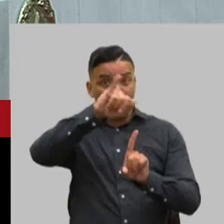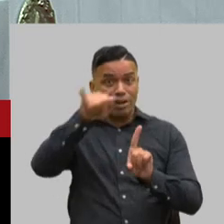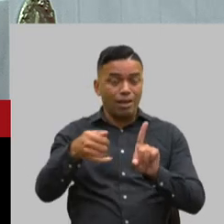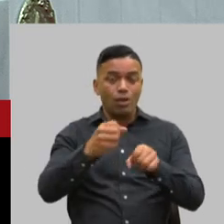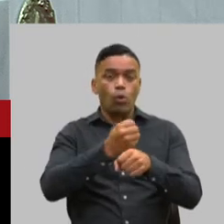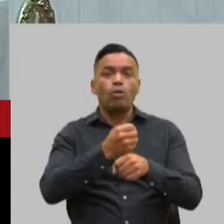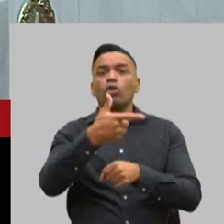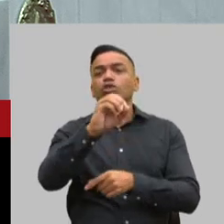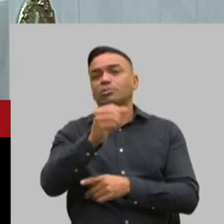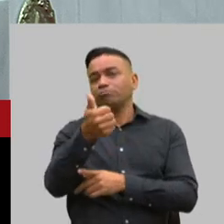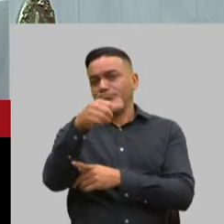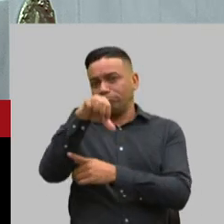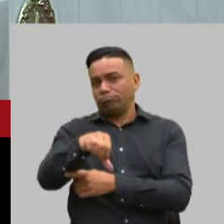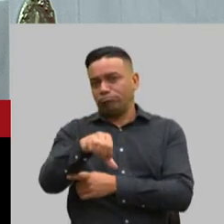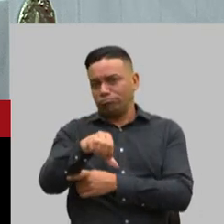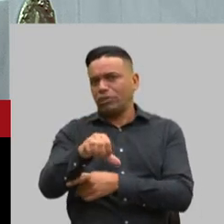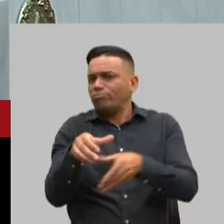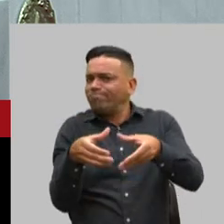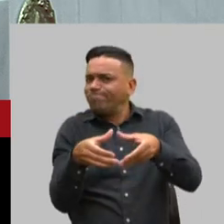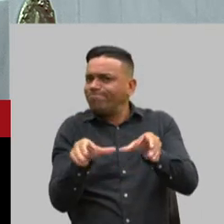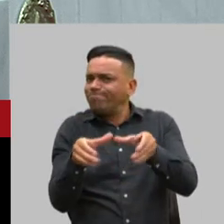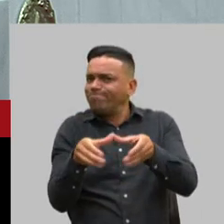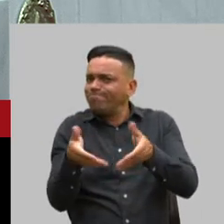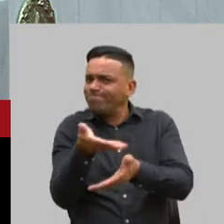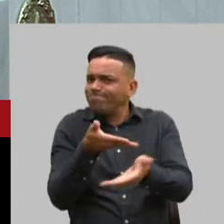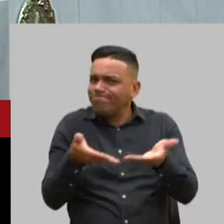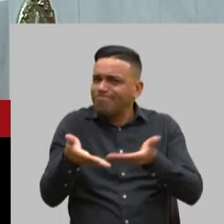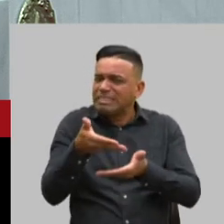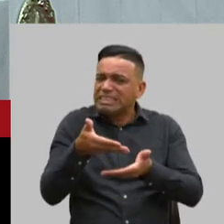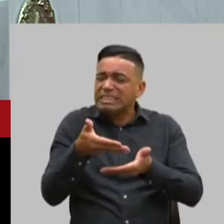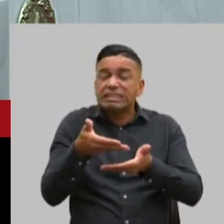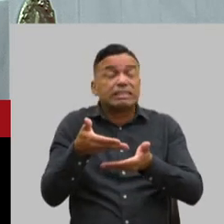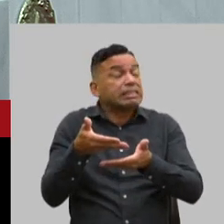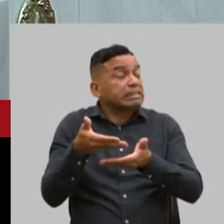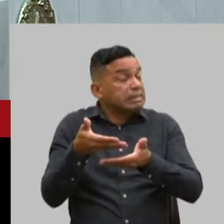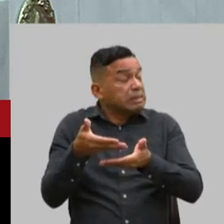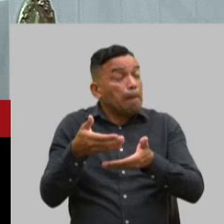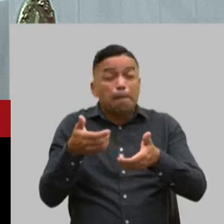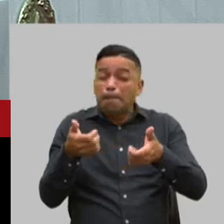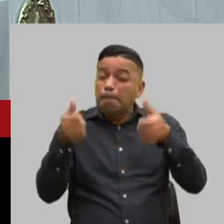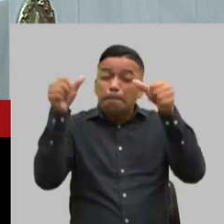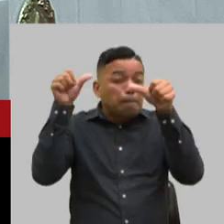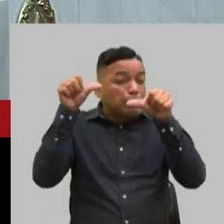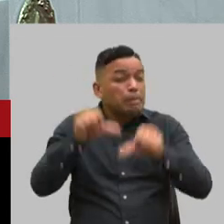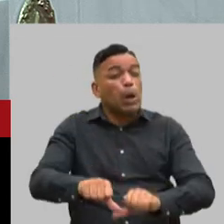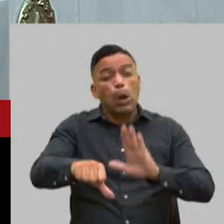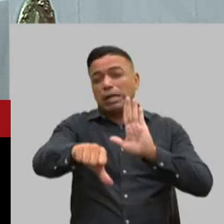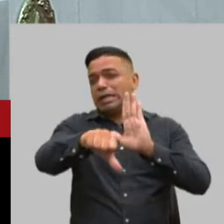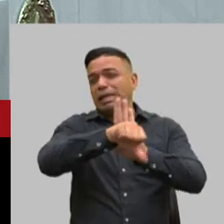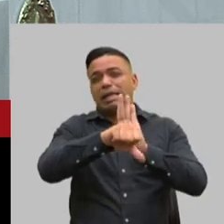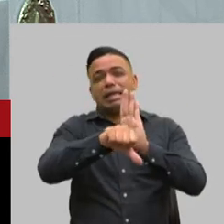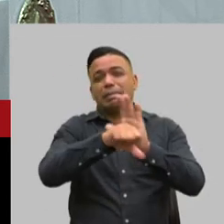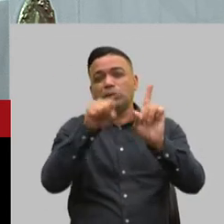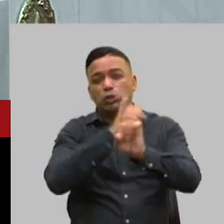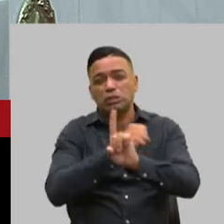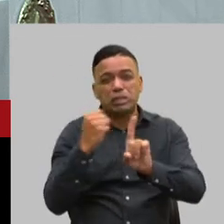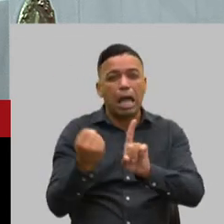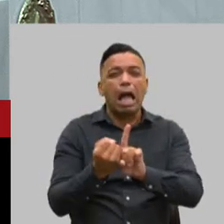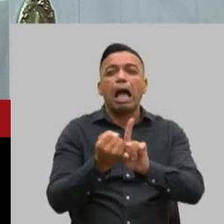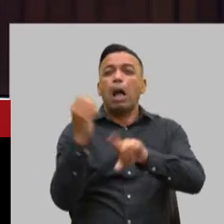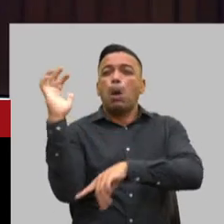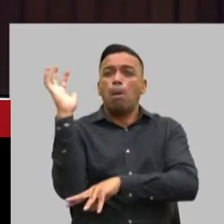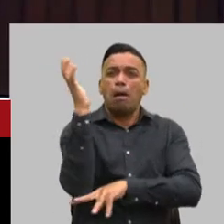2019, vivenciamos o maior crime socioambiental da história da humanidade.